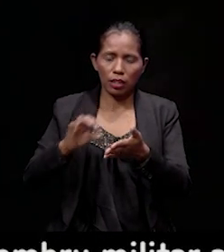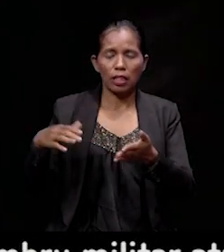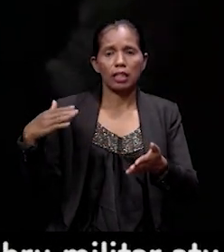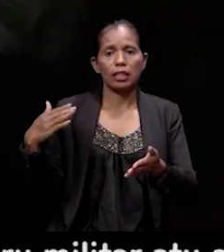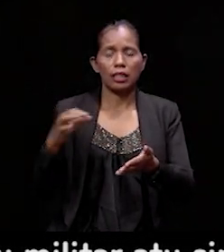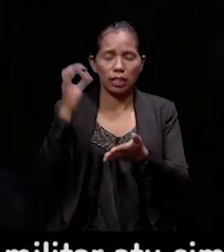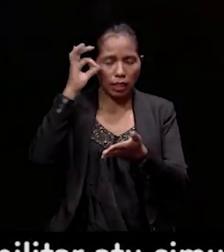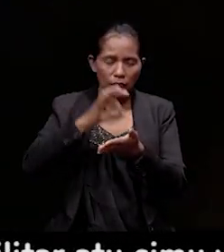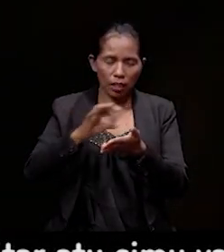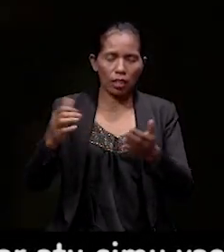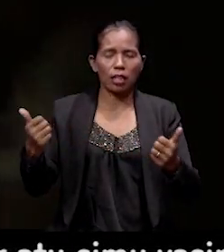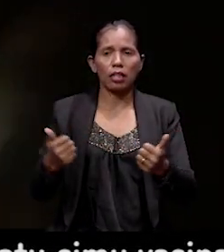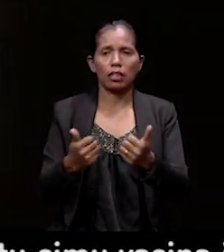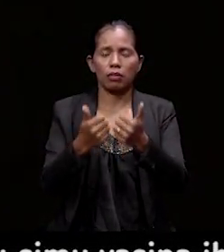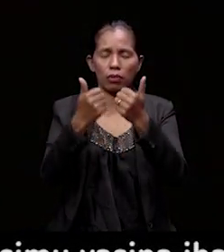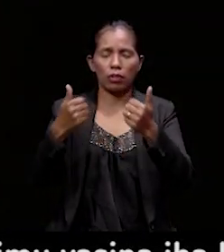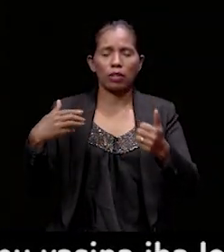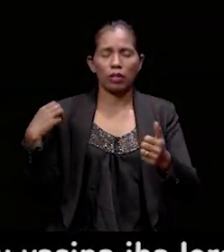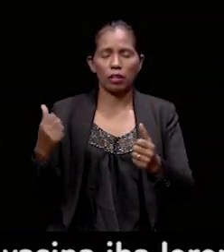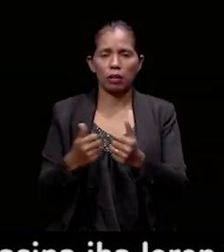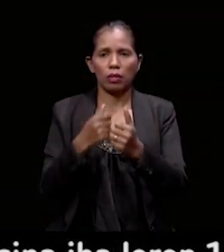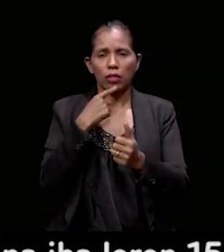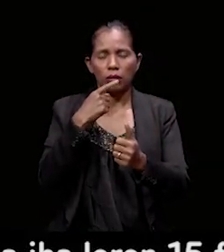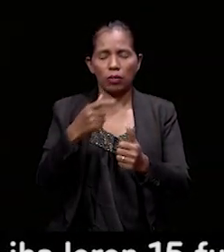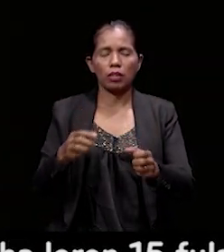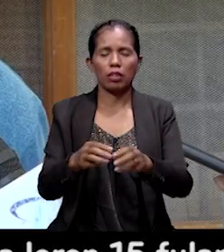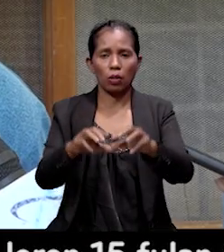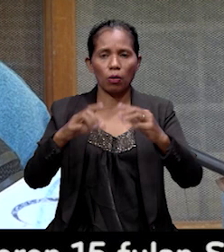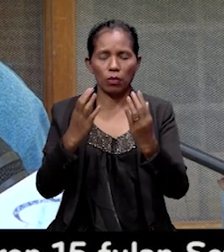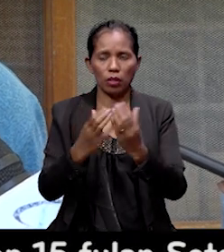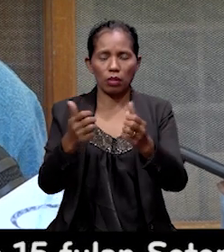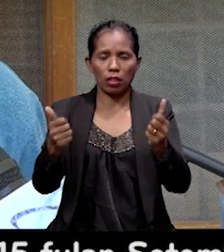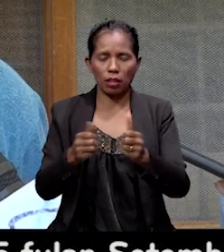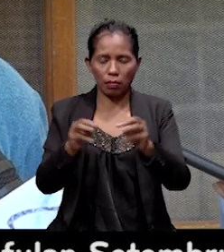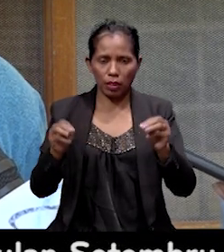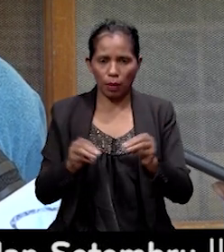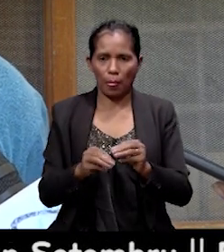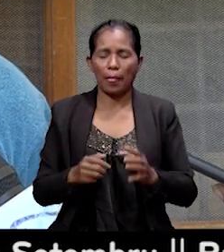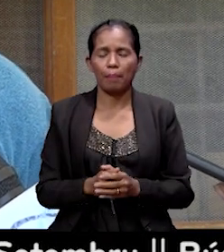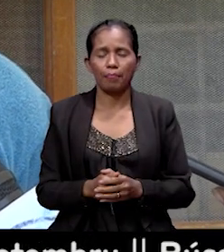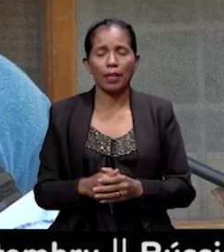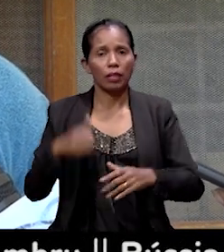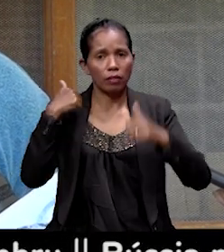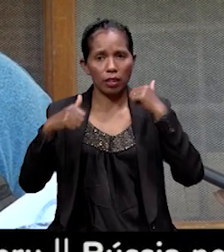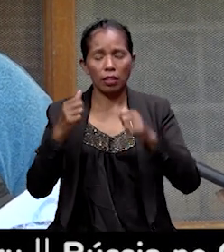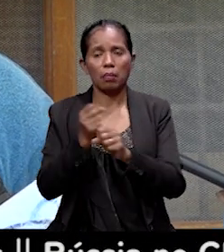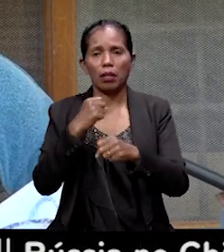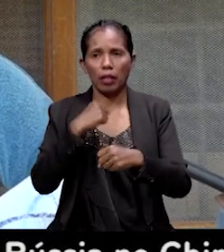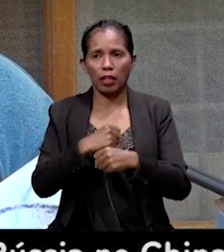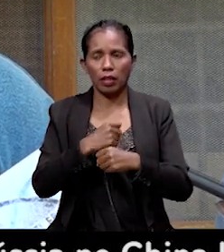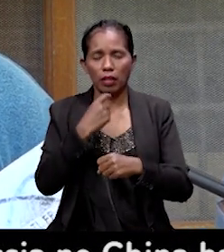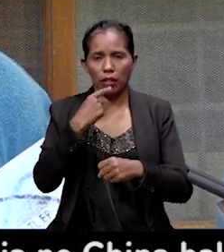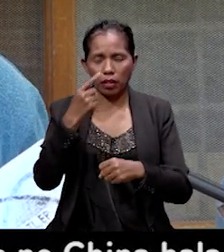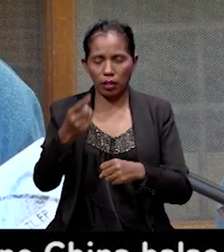no Desportu, lihusi Komisaun Reguladora Arte Marciais. Atividade sir nebe durante ne halo,